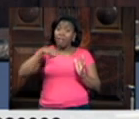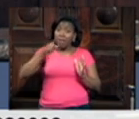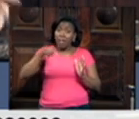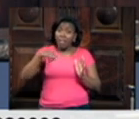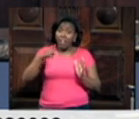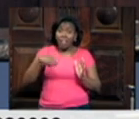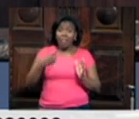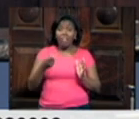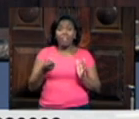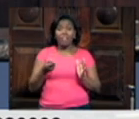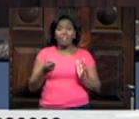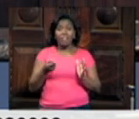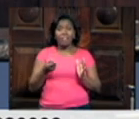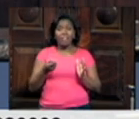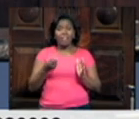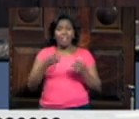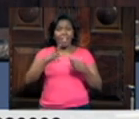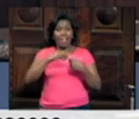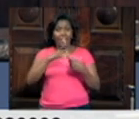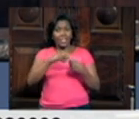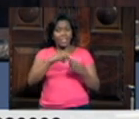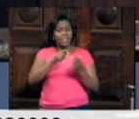na base da canetada,